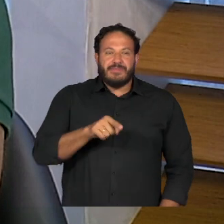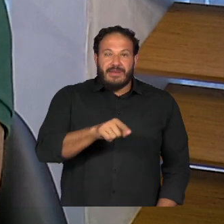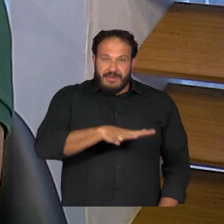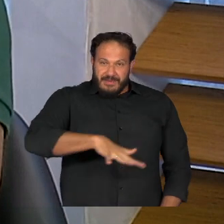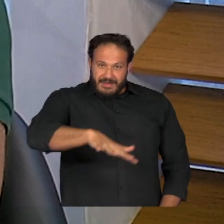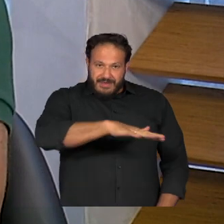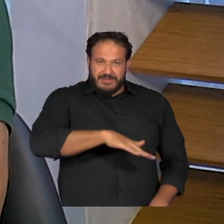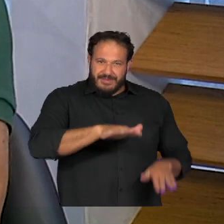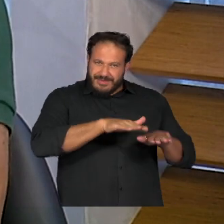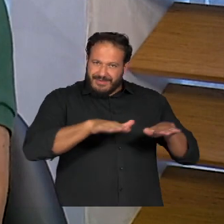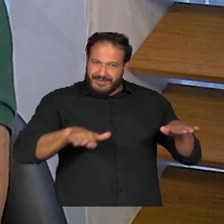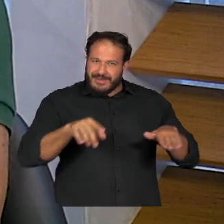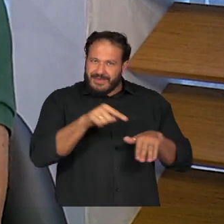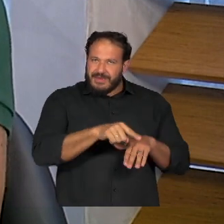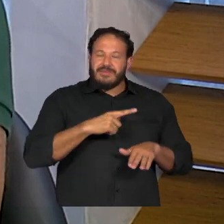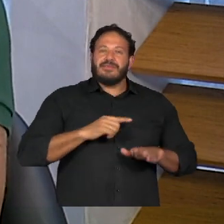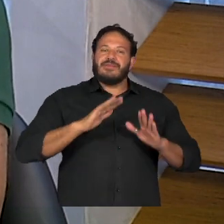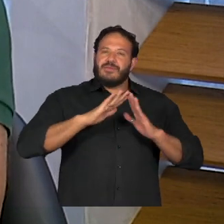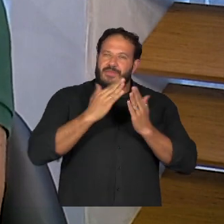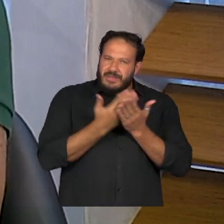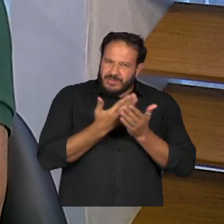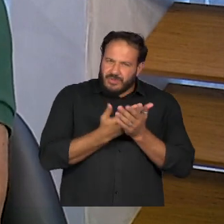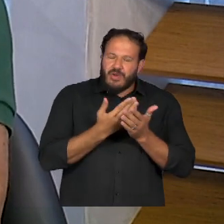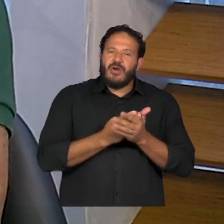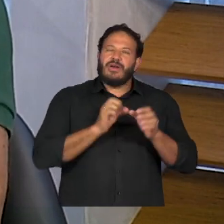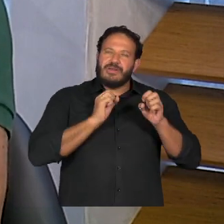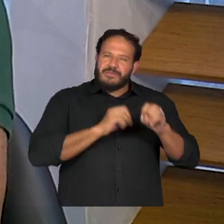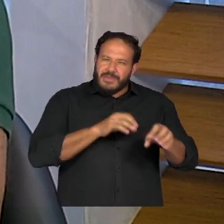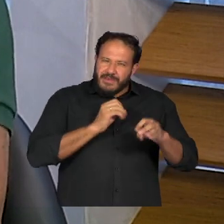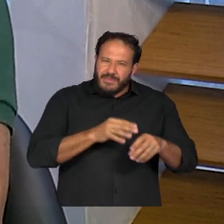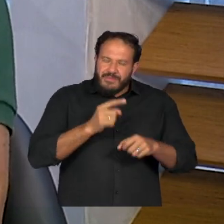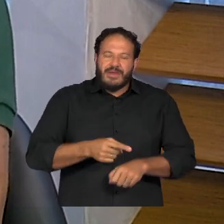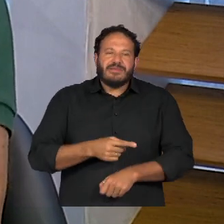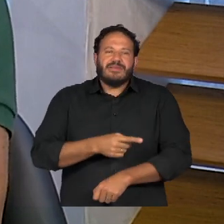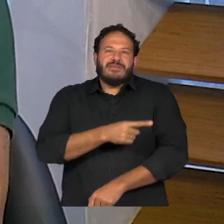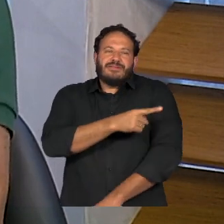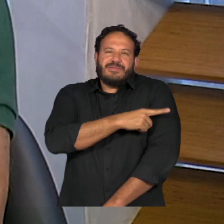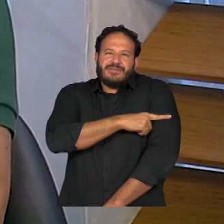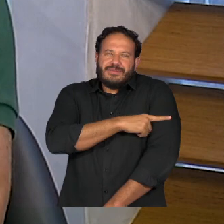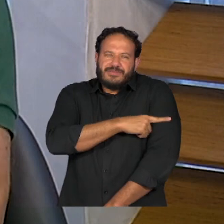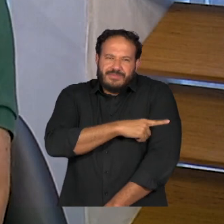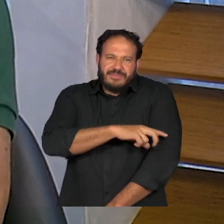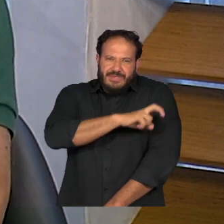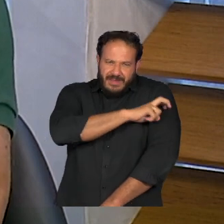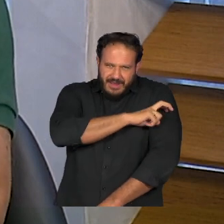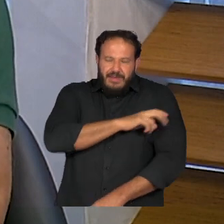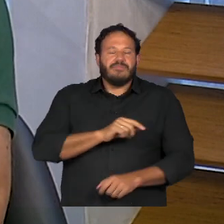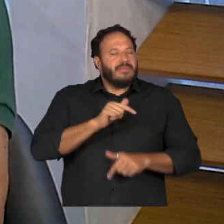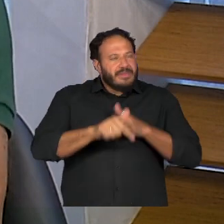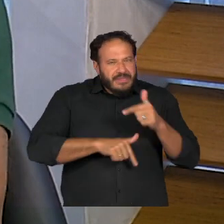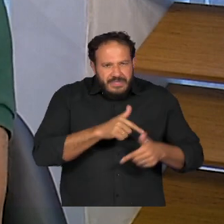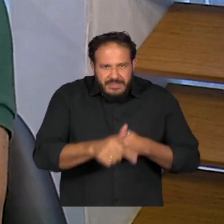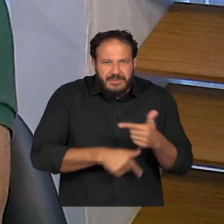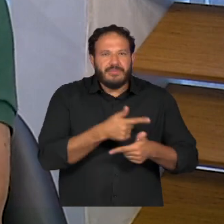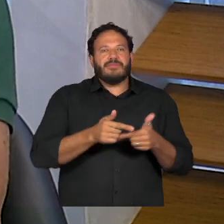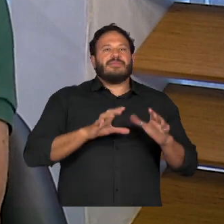crianças nós temos a Escola de Ensino Fundamental de primeiro grau Professor Antônio Francisco de Carvalho Filho que foi